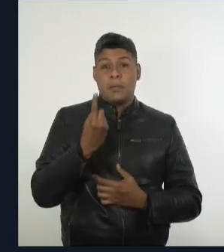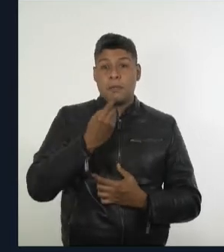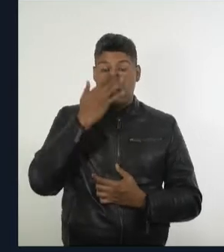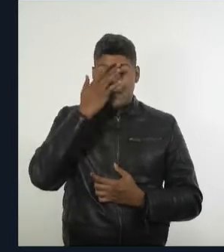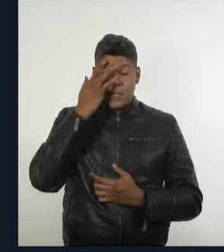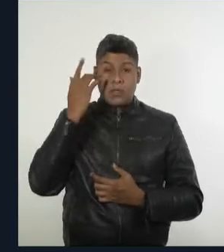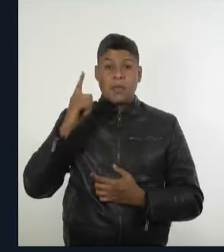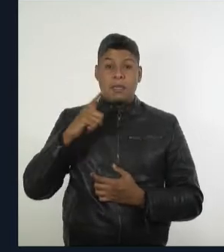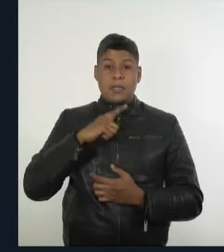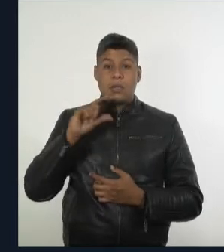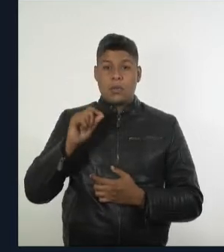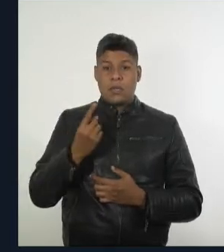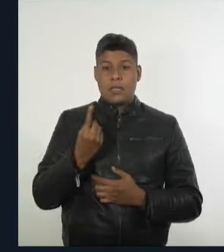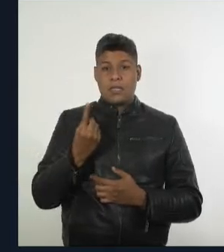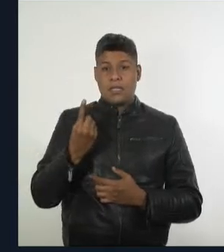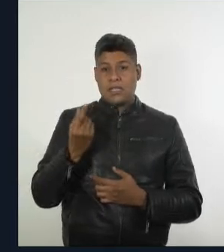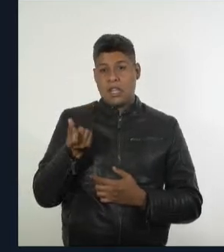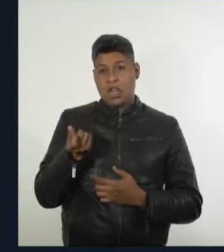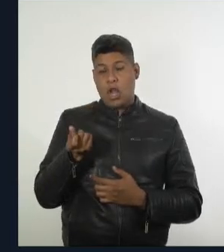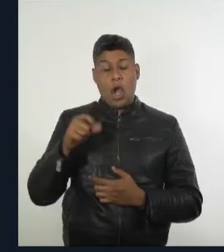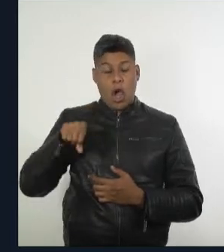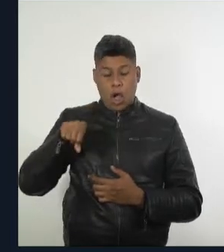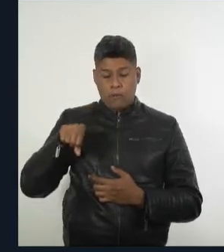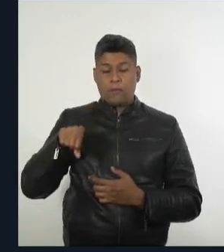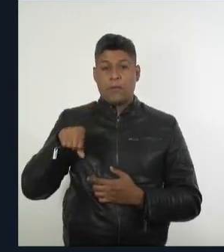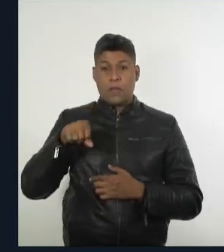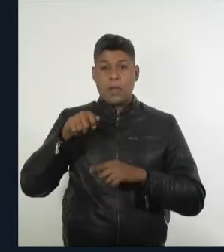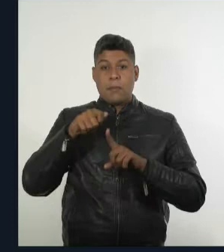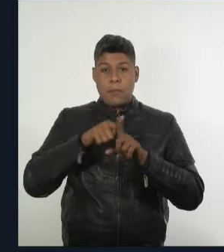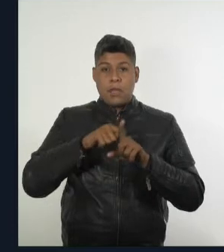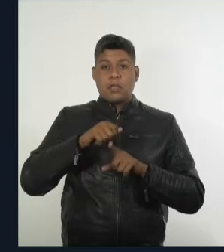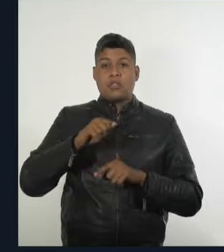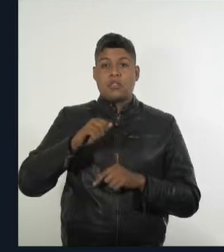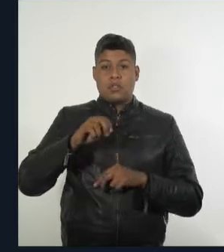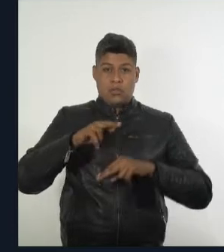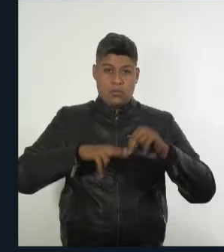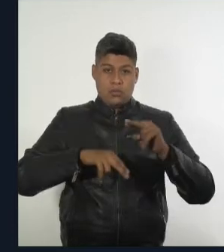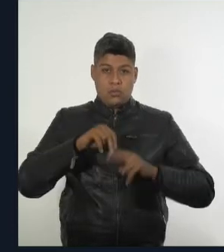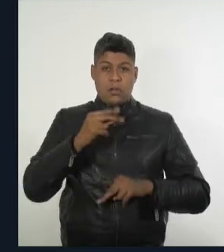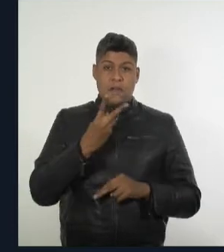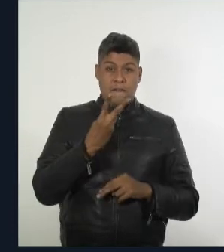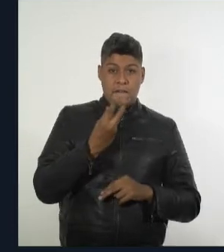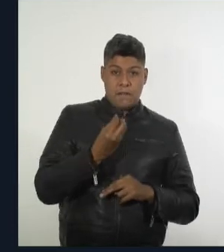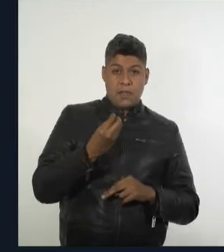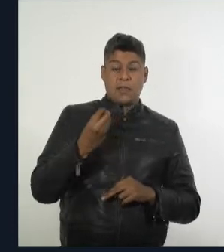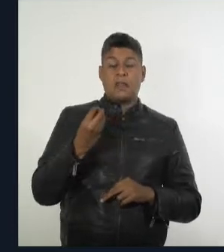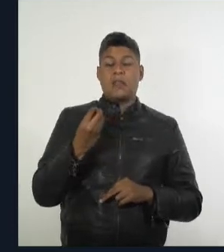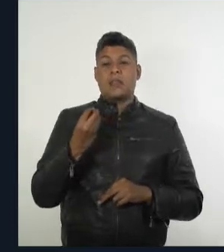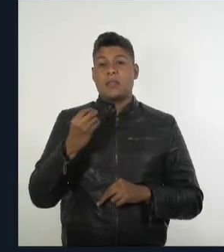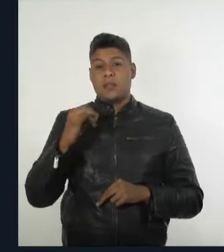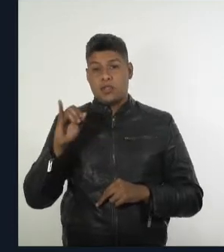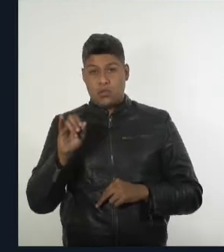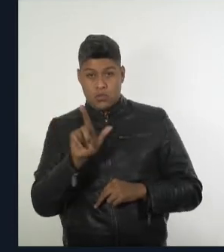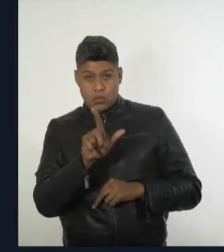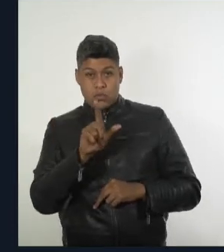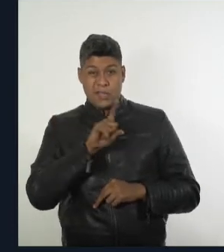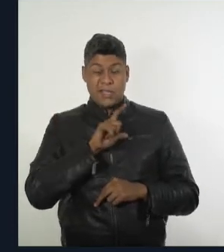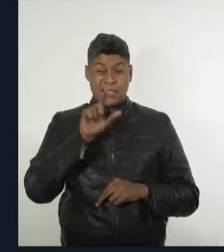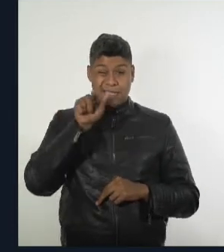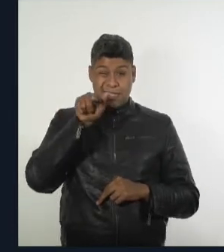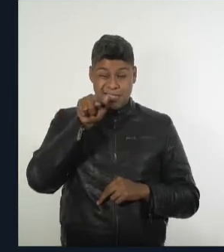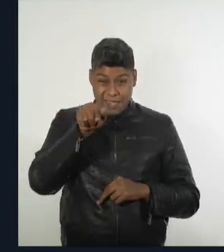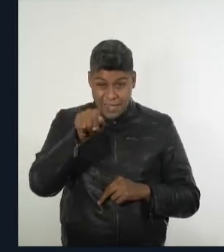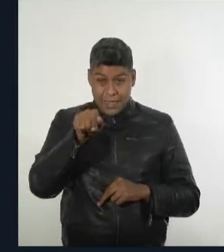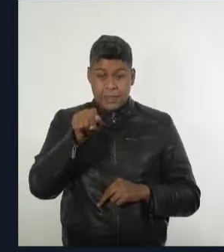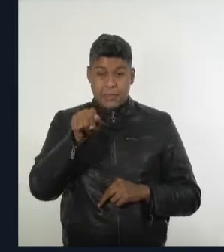se deram em 19/6. Entre 16/7 e 20/7 foram notificados outros 7 casos